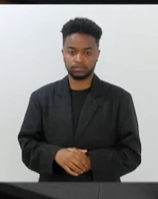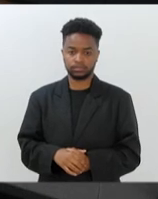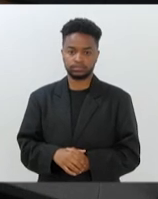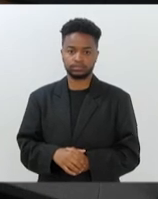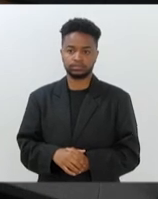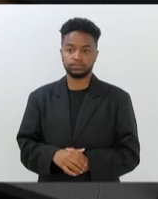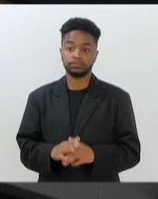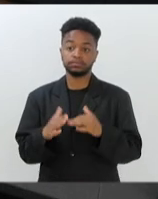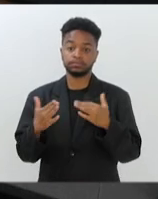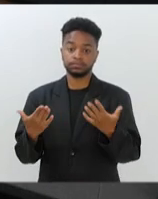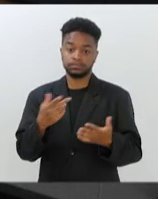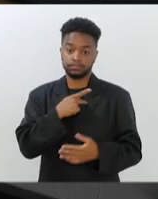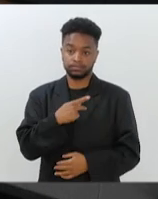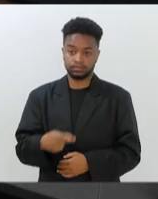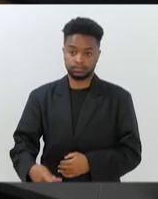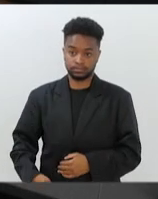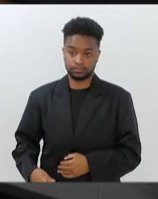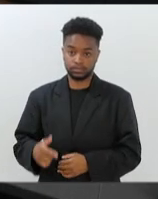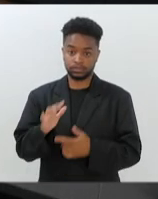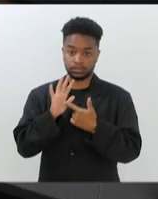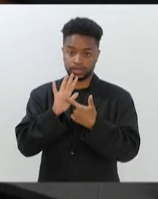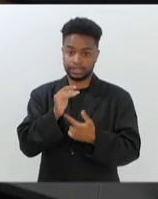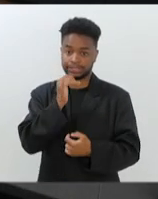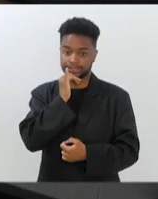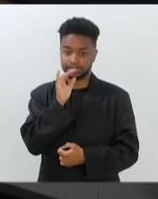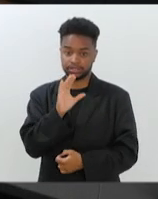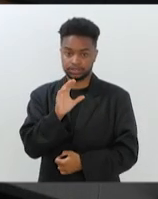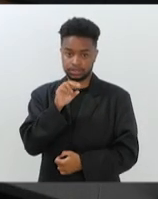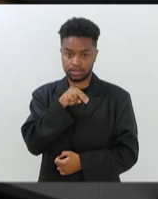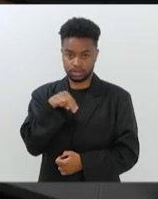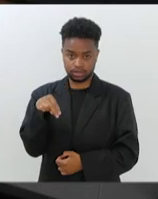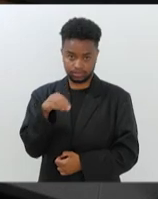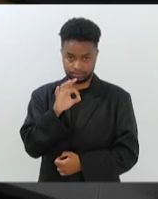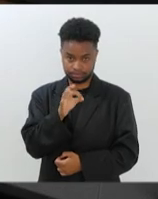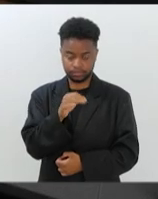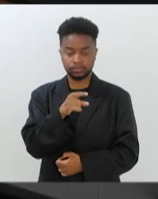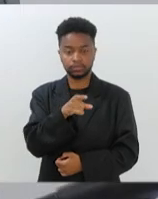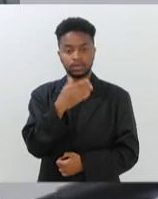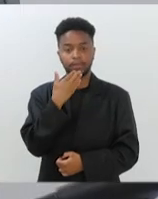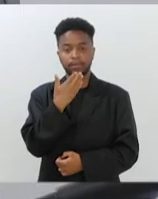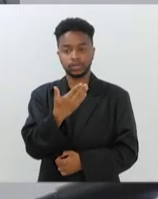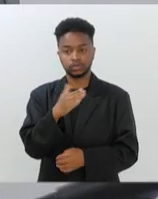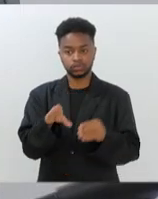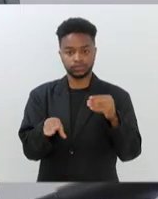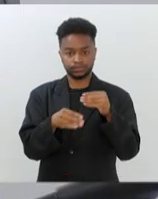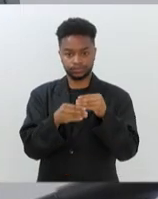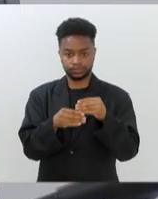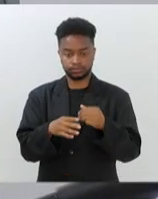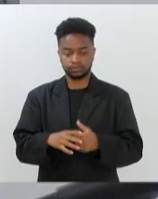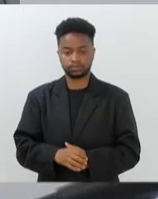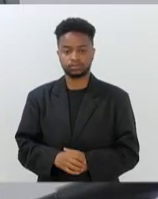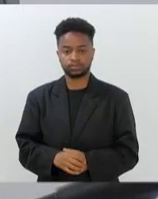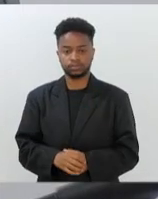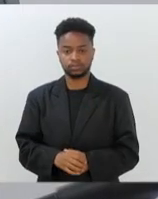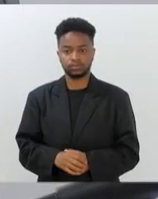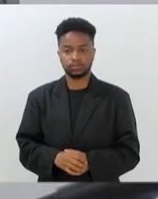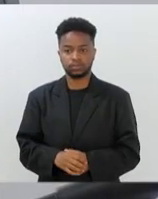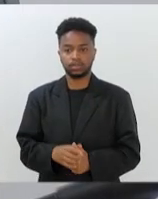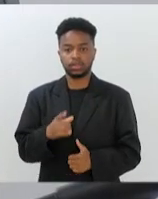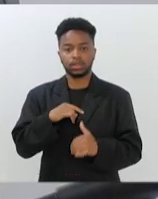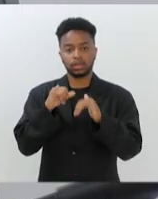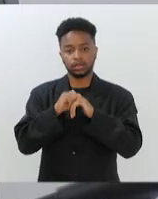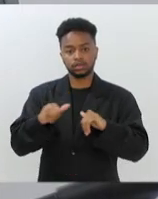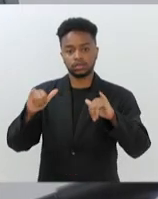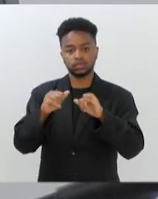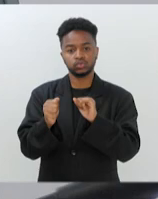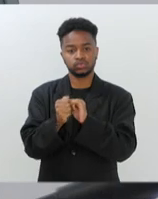presidente relação dando esse exemplo da CNN que o senhor pediu que fosse incluída numa campanha com o a